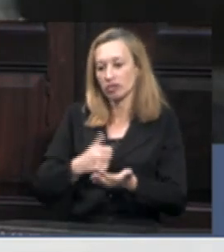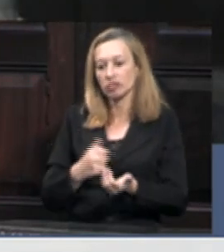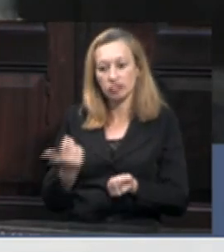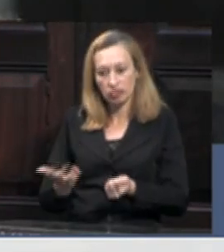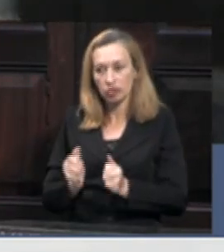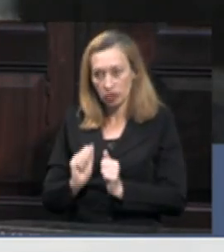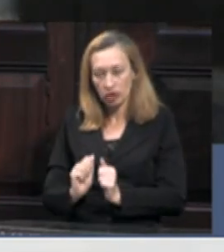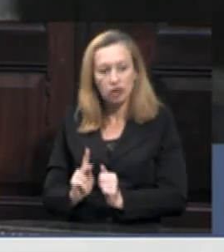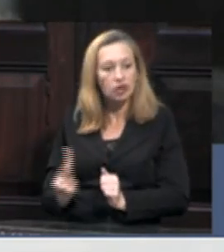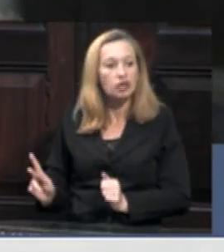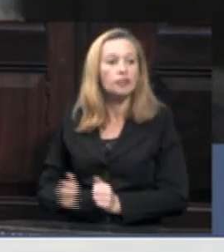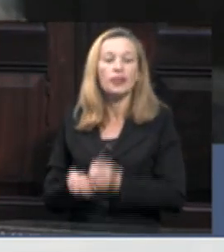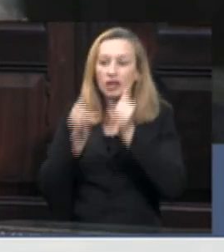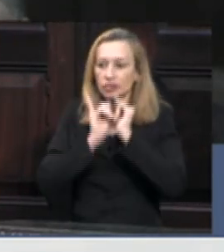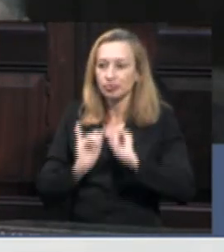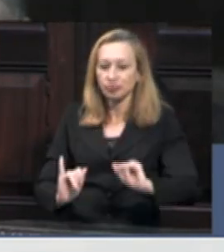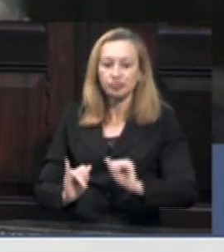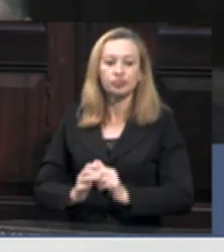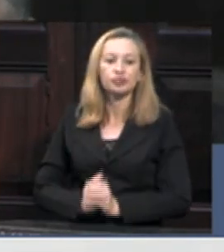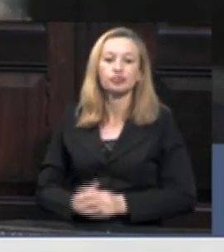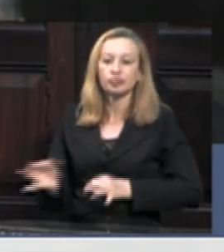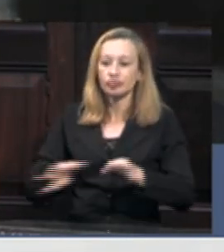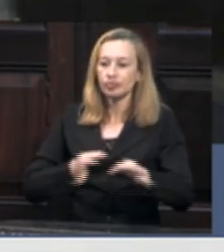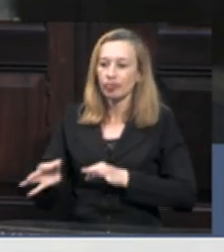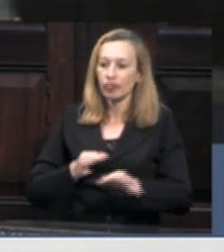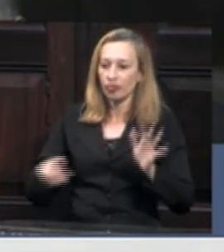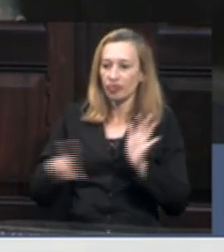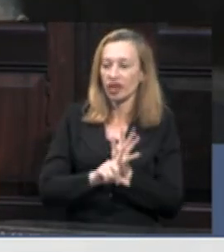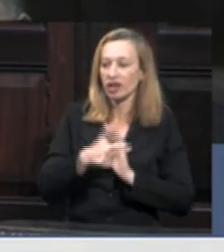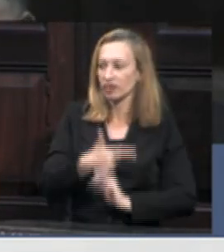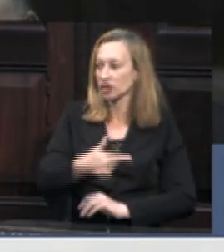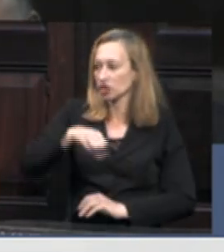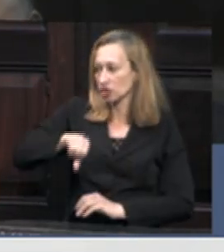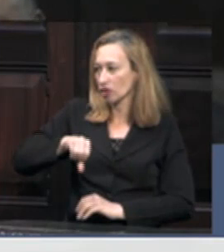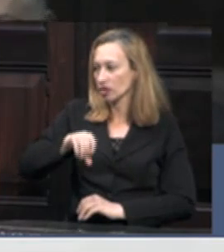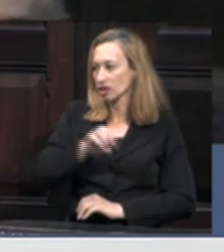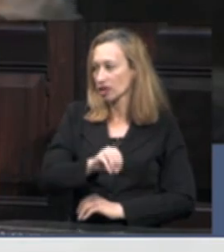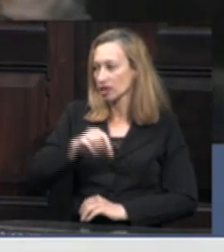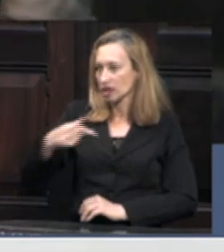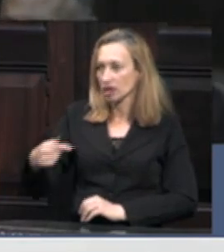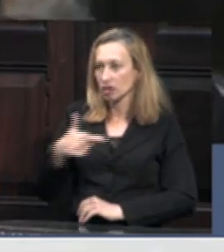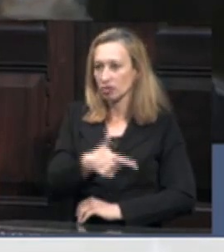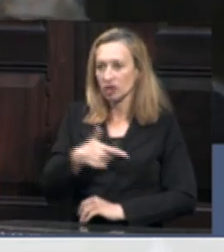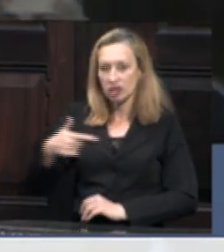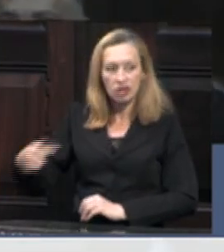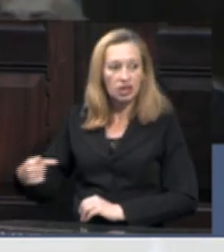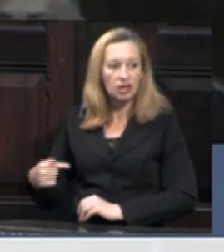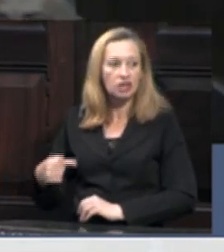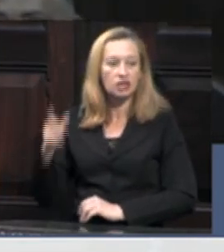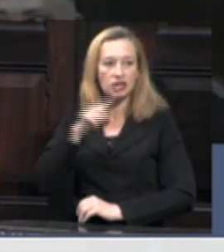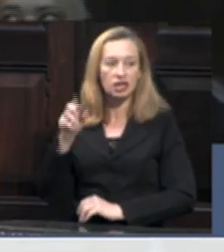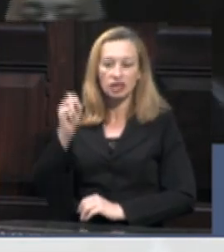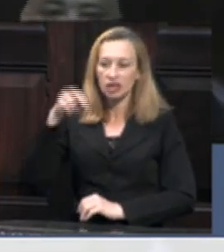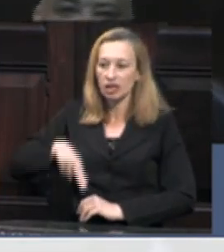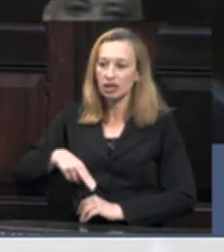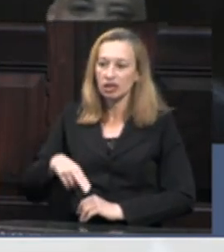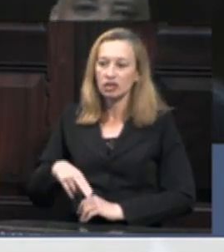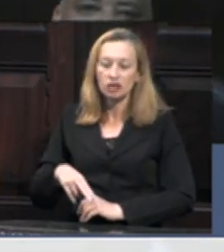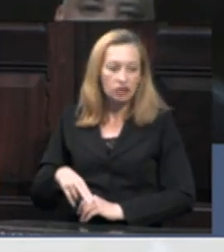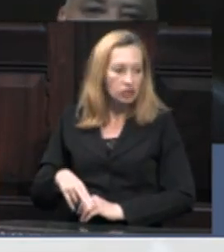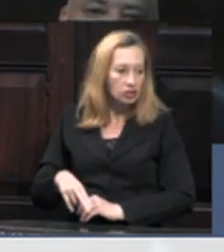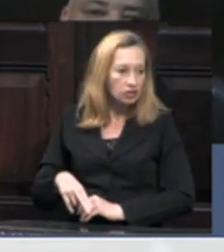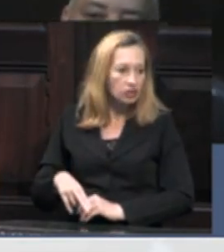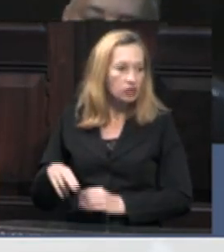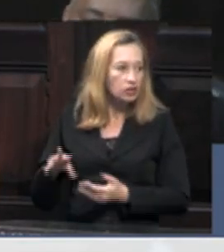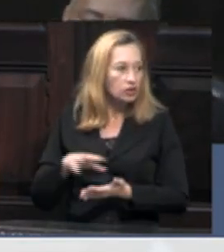bom? Anuncio. Projeto de Lei 2901/2017, de autoria da deputada Zeidan, redação final, que inclui no anexo da